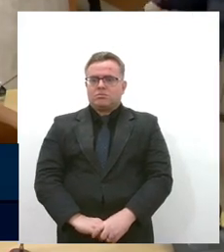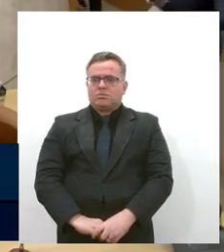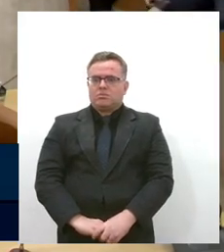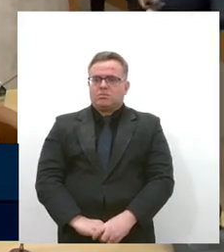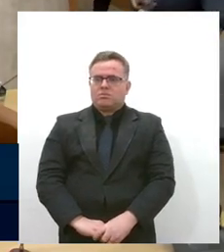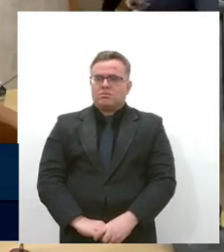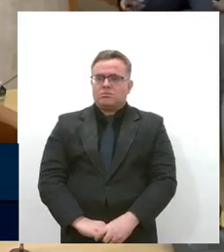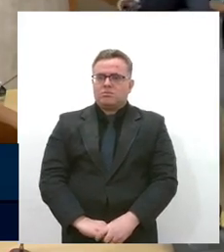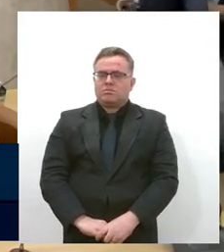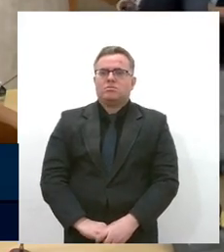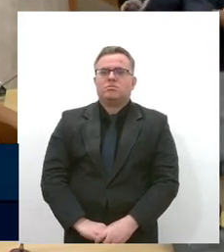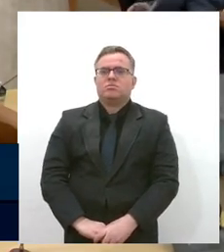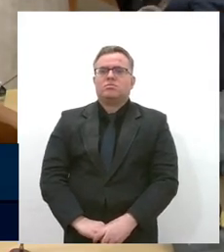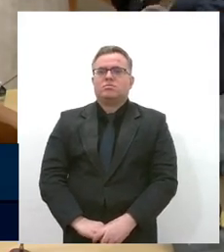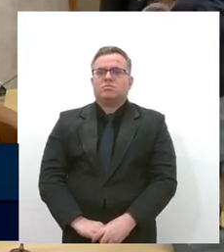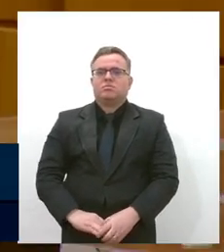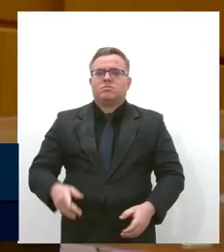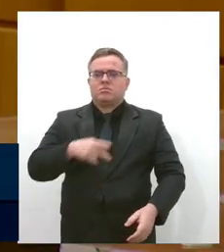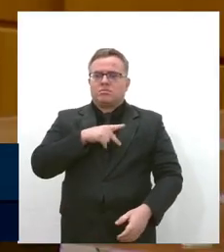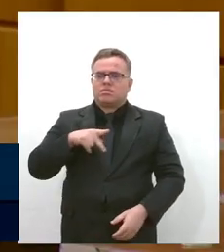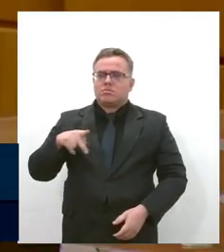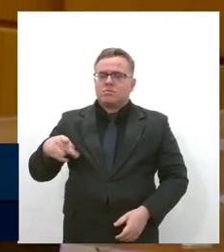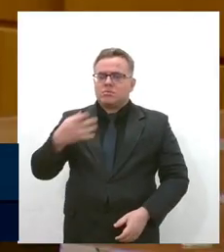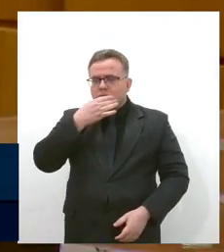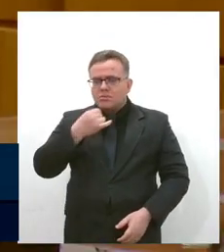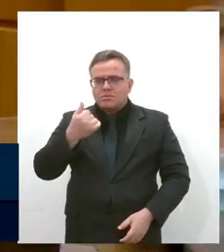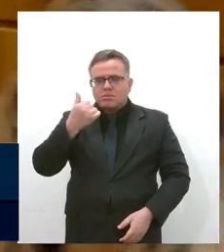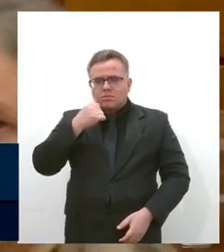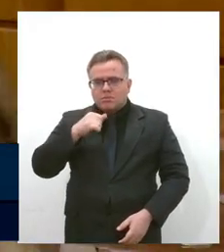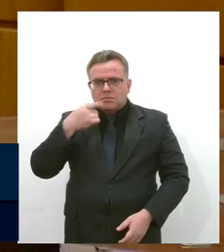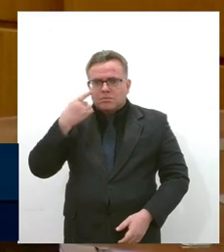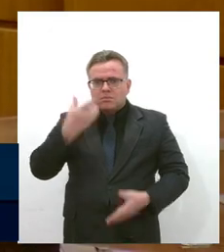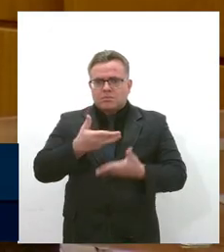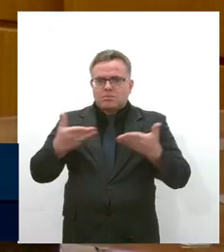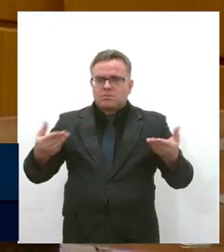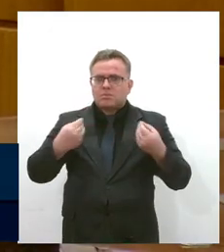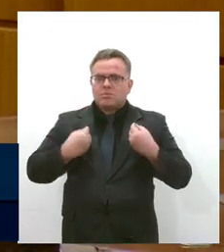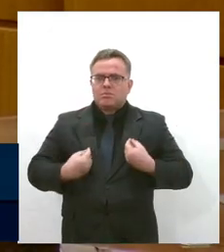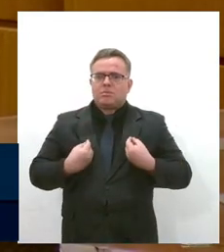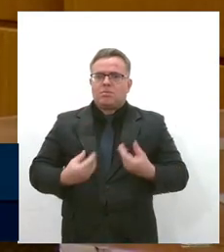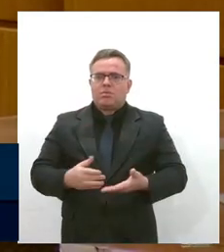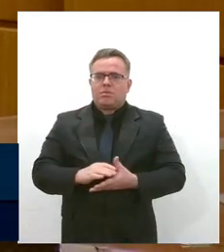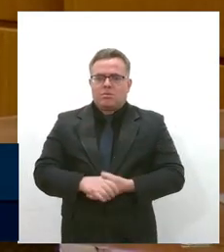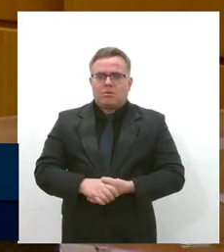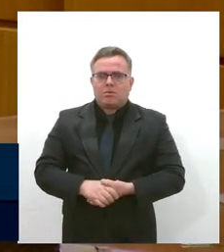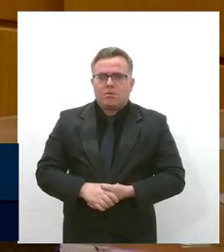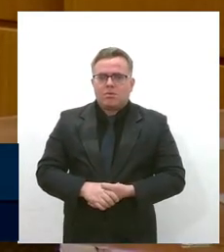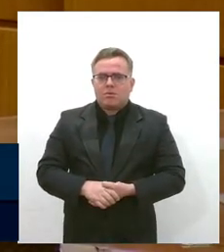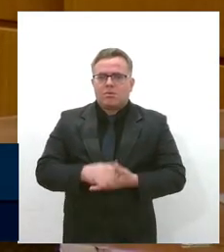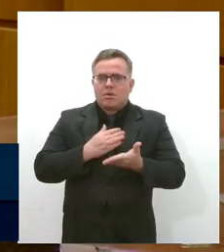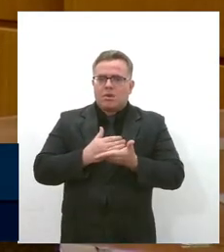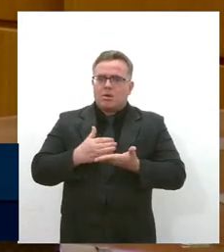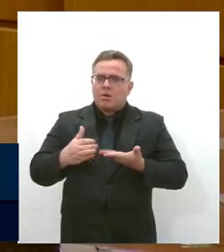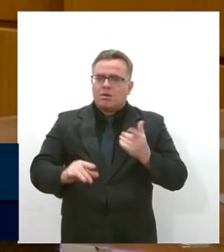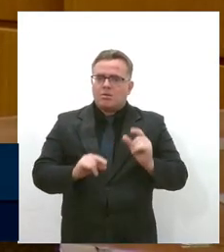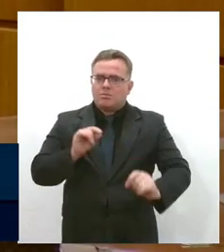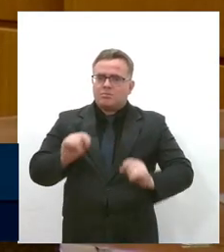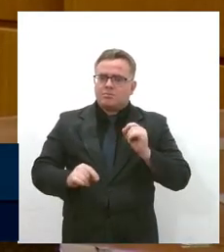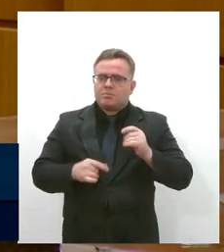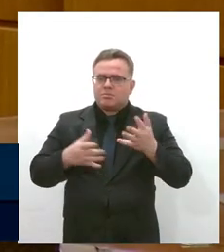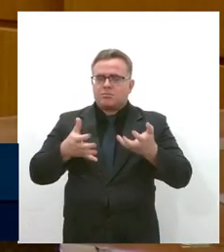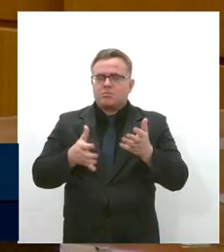Senhor presidente, senhora deputada, senhores deputados, inicialmente quero parabenizar ao